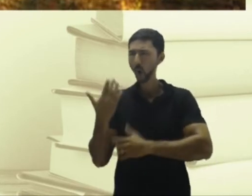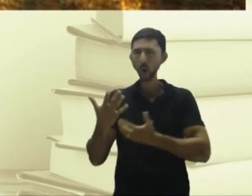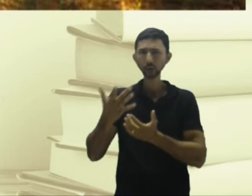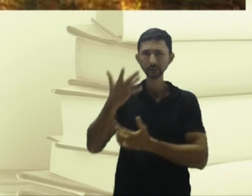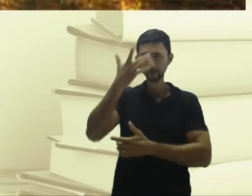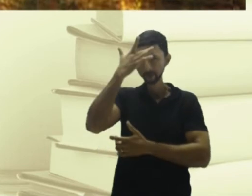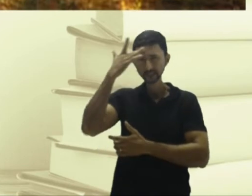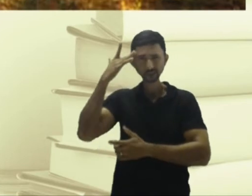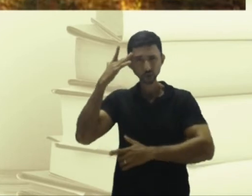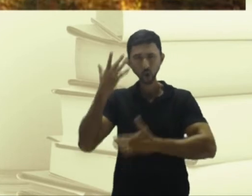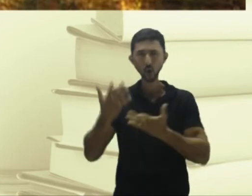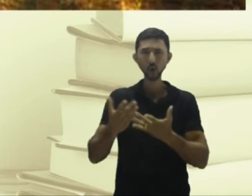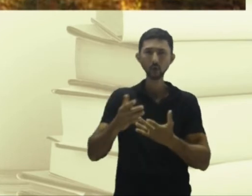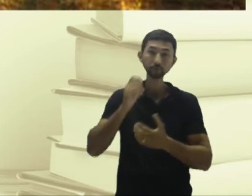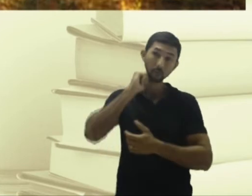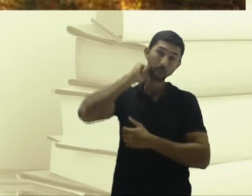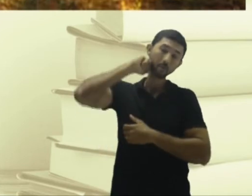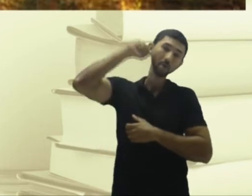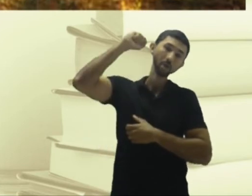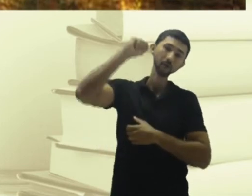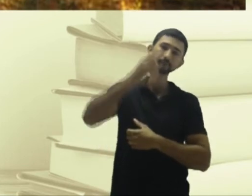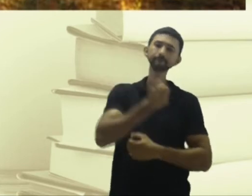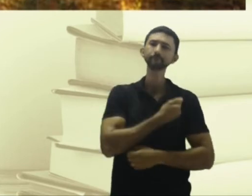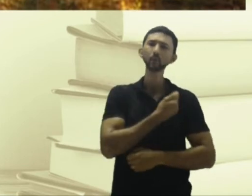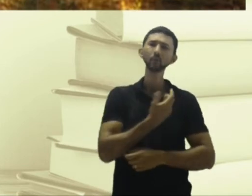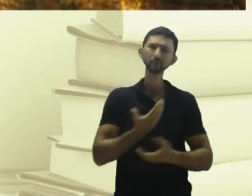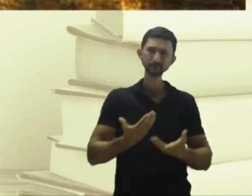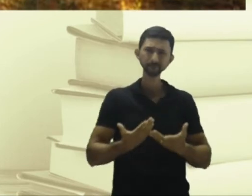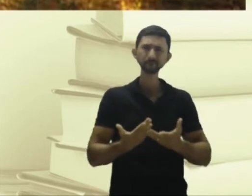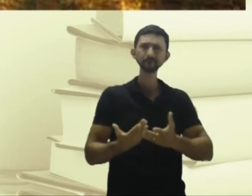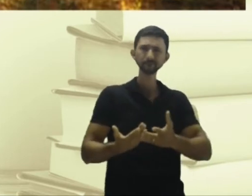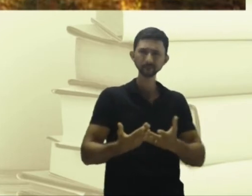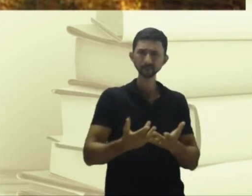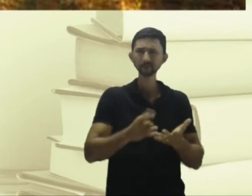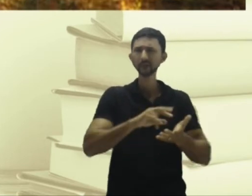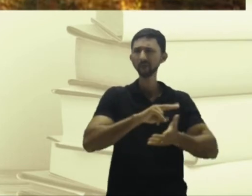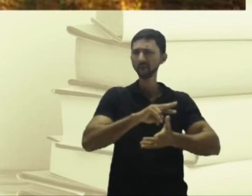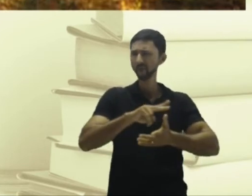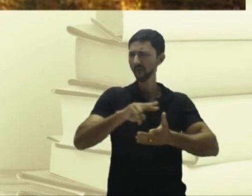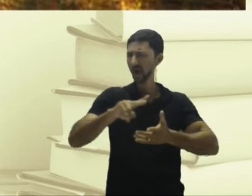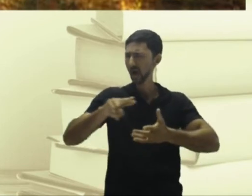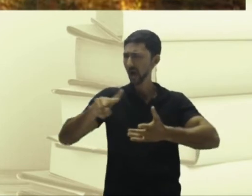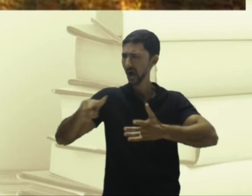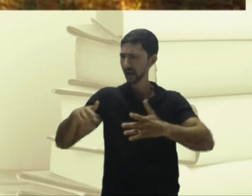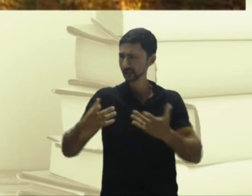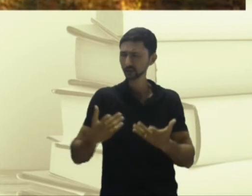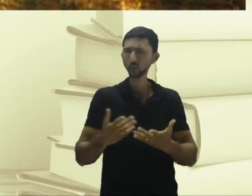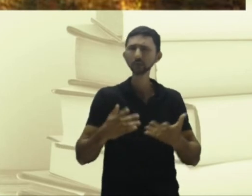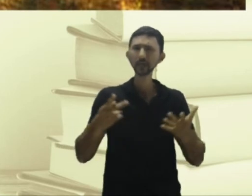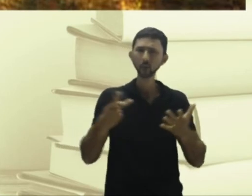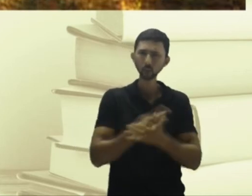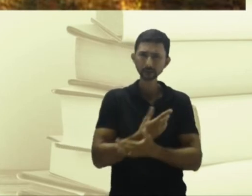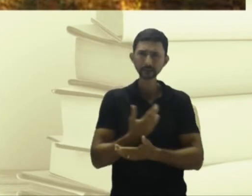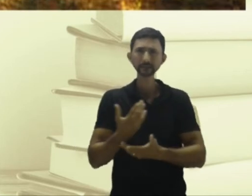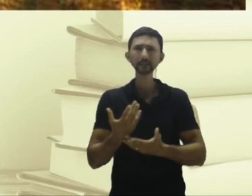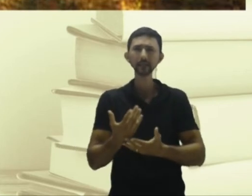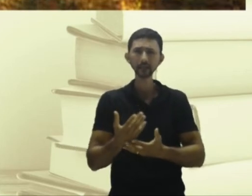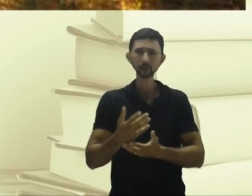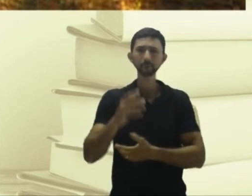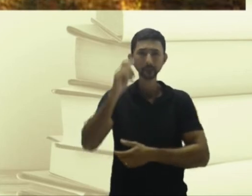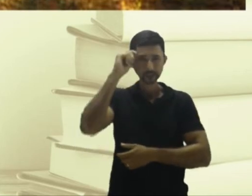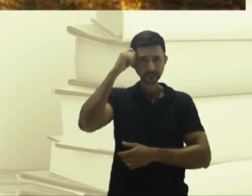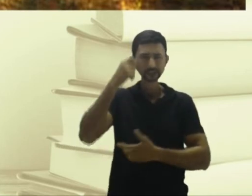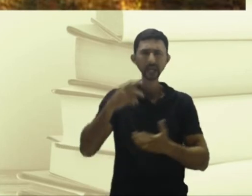feitores, suicídios. Talvez essas tenham sido a forma mais radical,